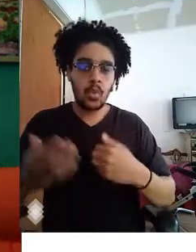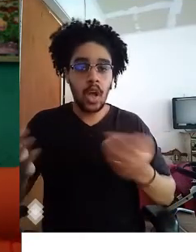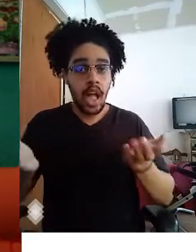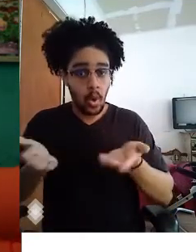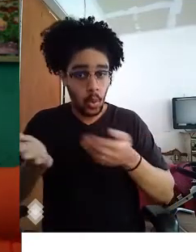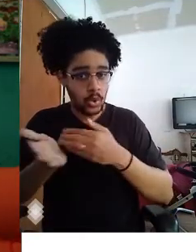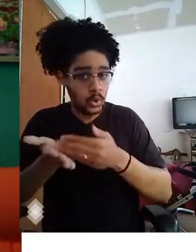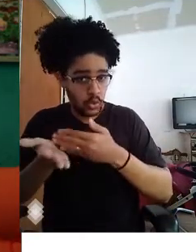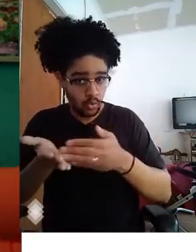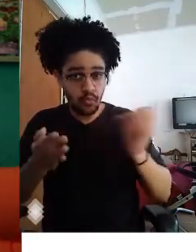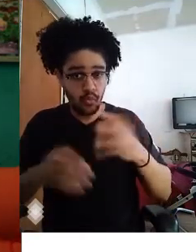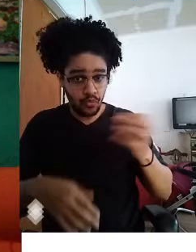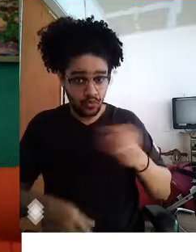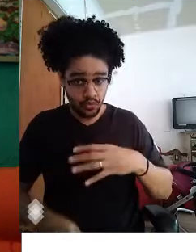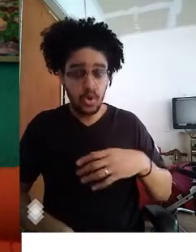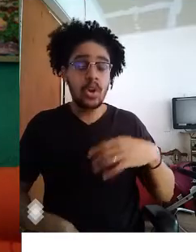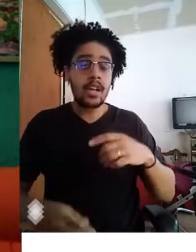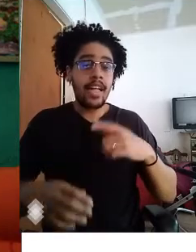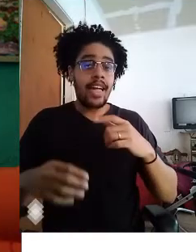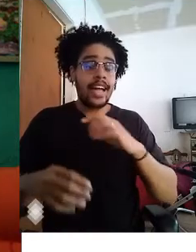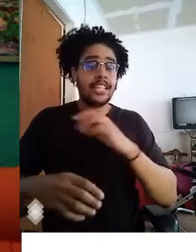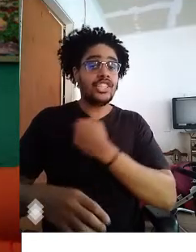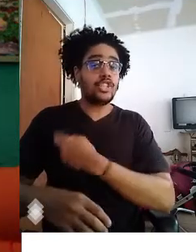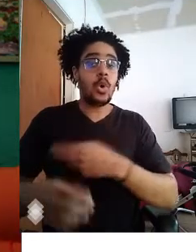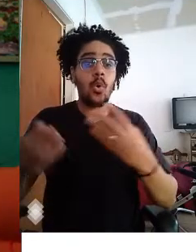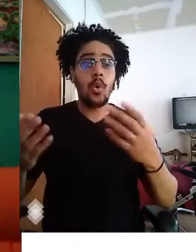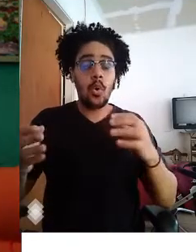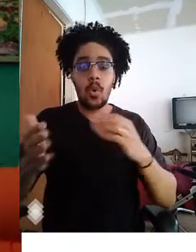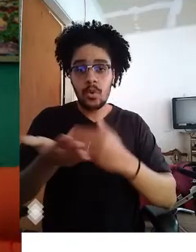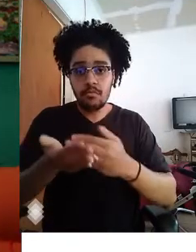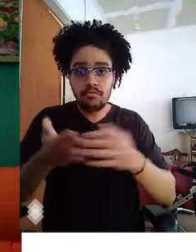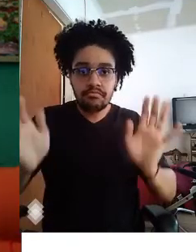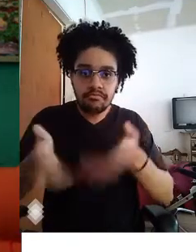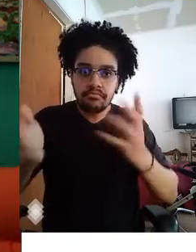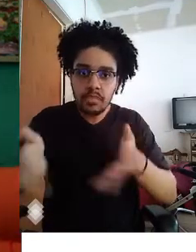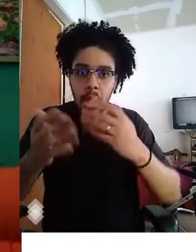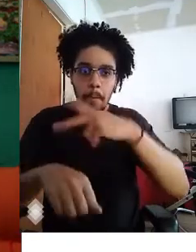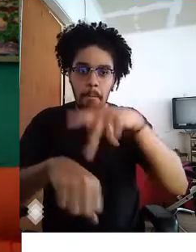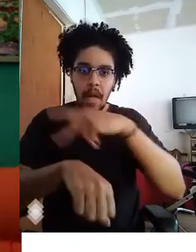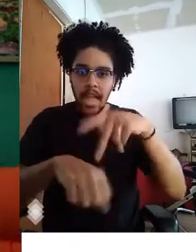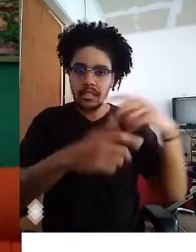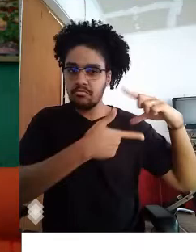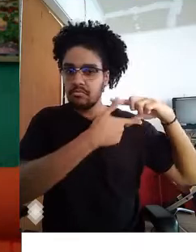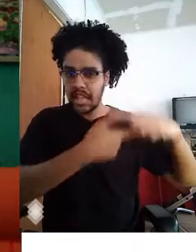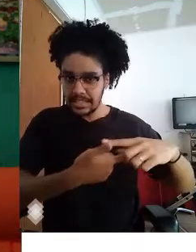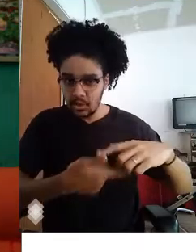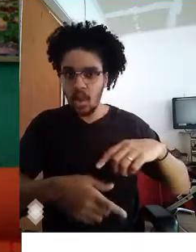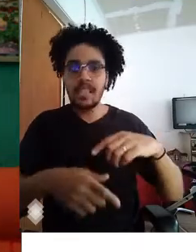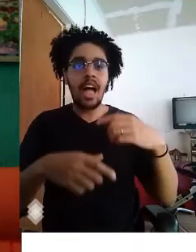vem investindo pesadamente em países que sempre foram tradicionais parceiros